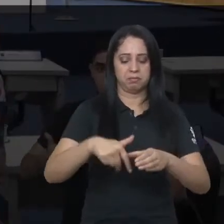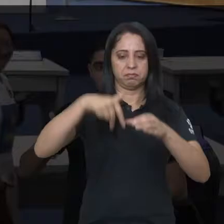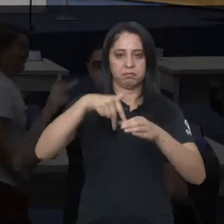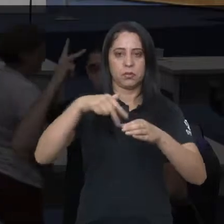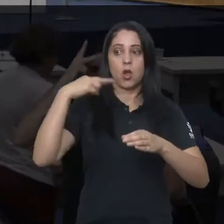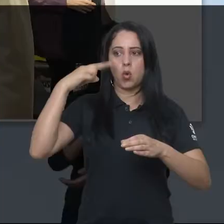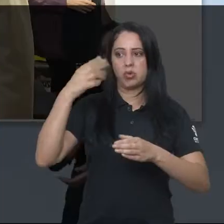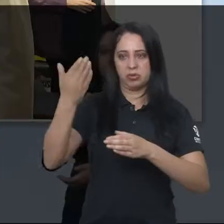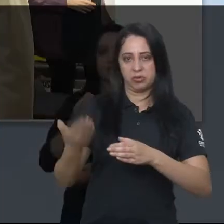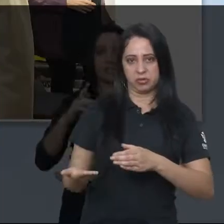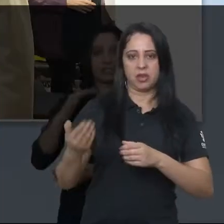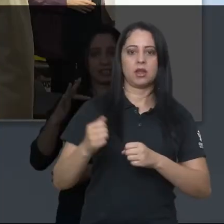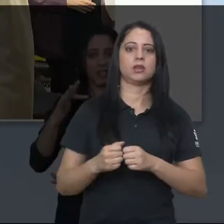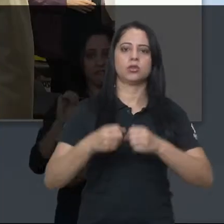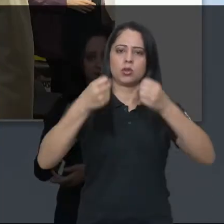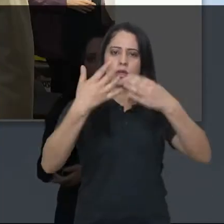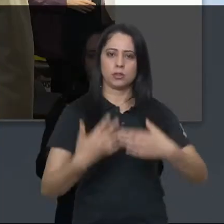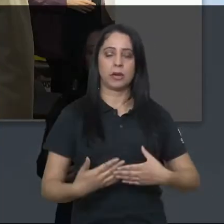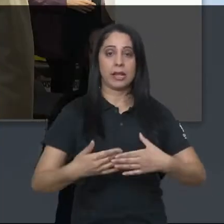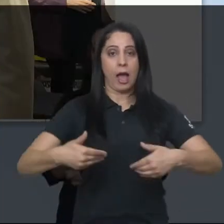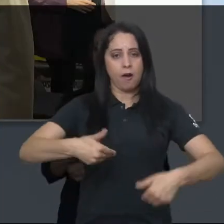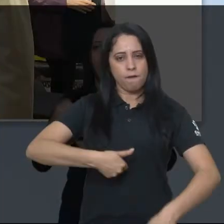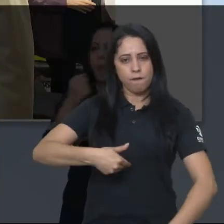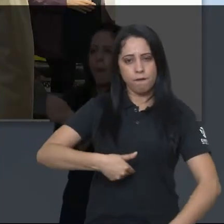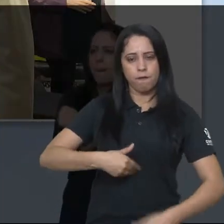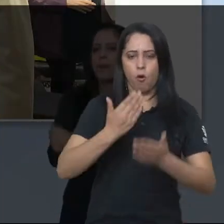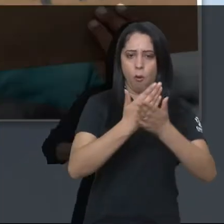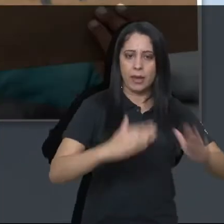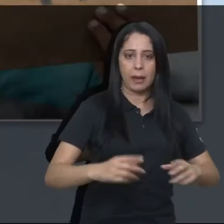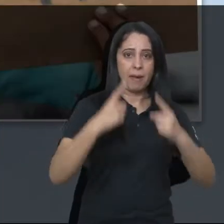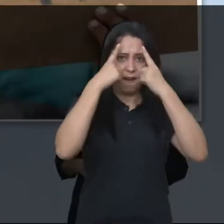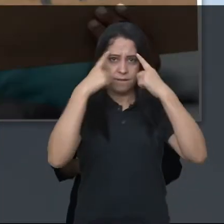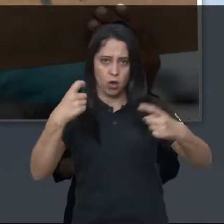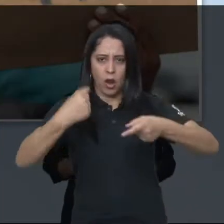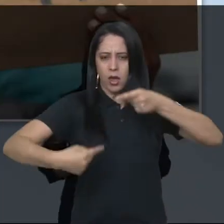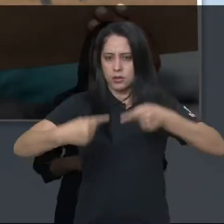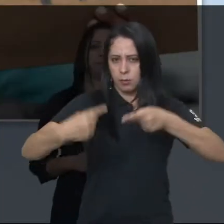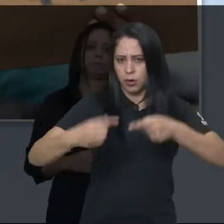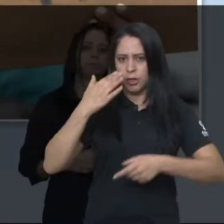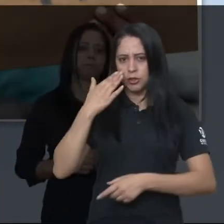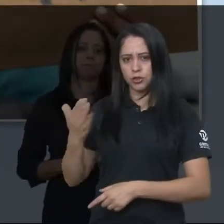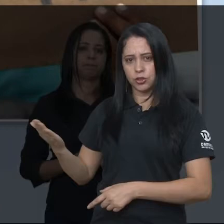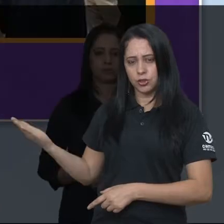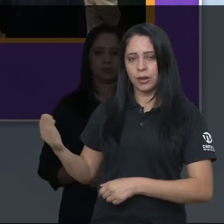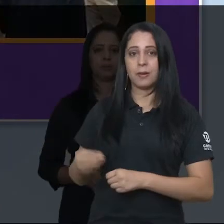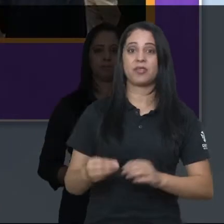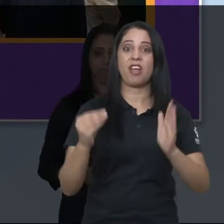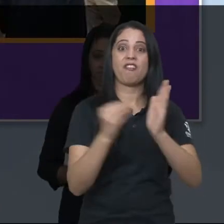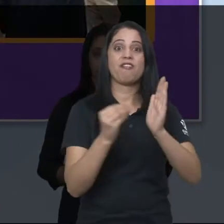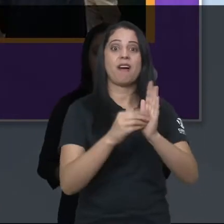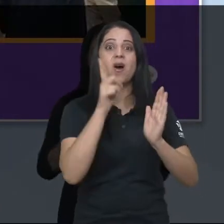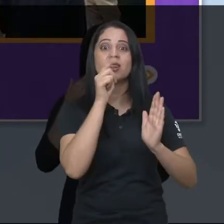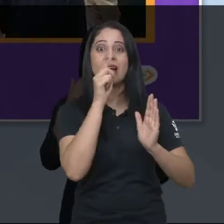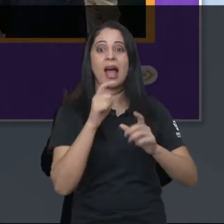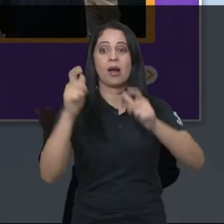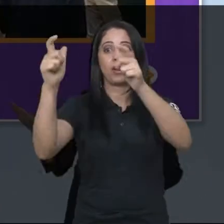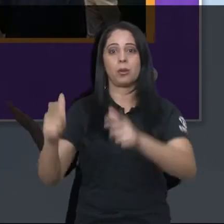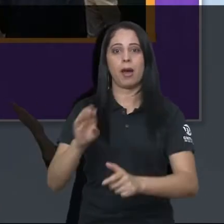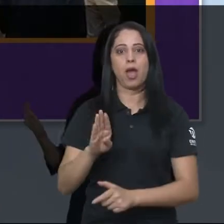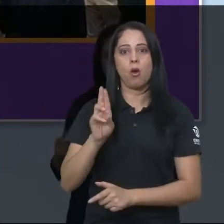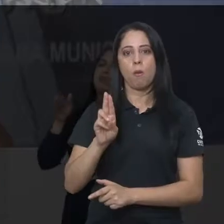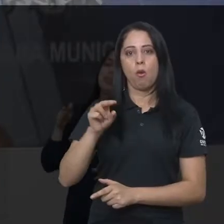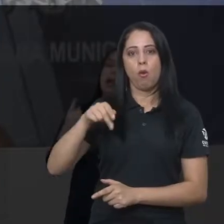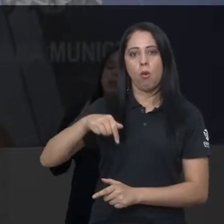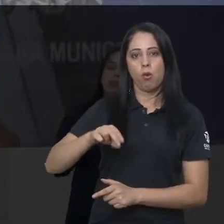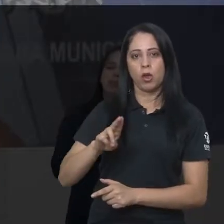pública na cidade. Na tribuna, os parlamentares falaram sobre combate à fome, violência política contra a